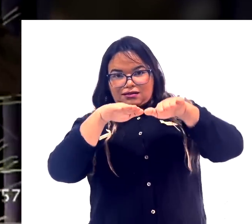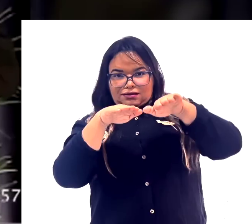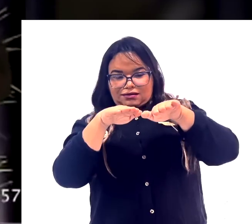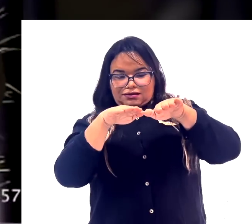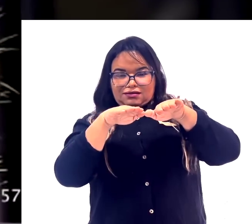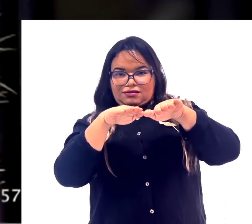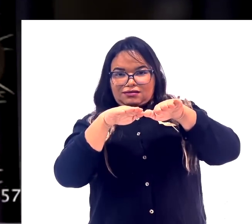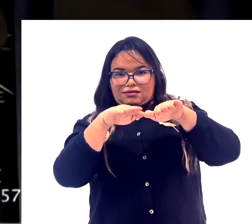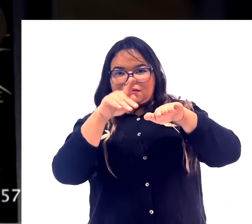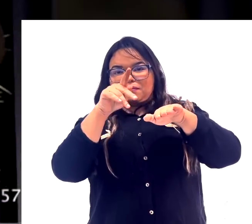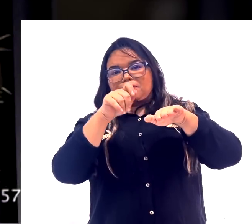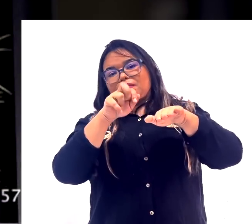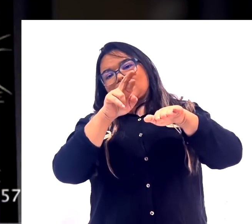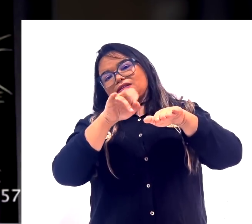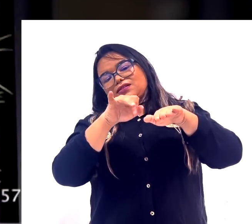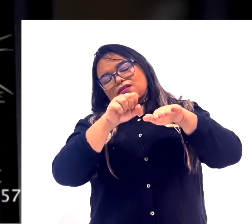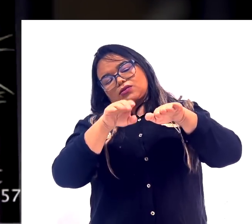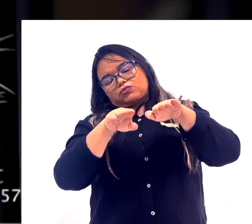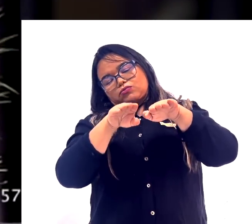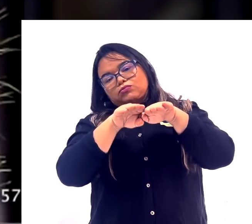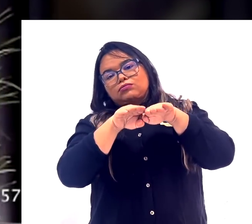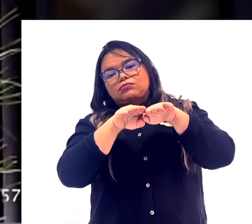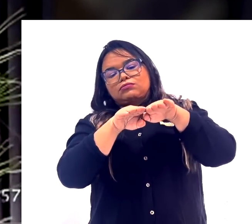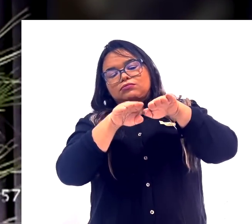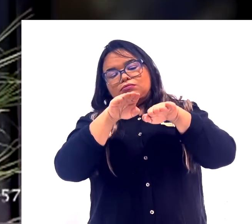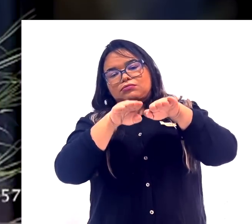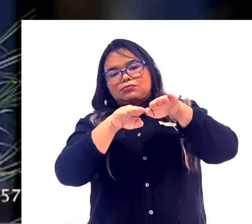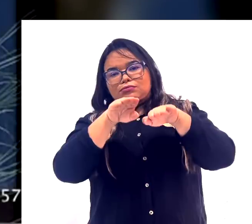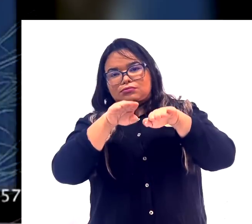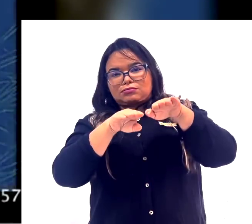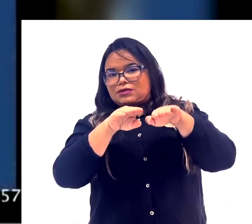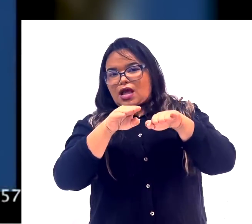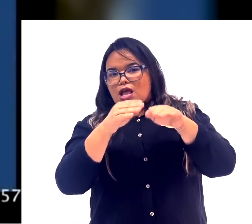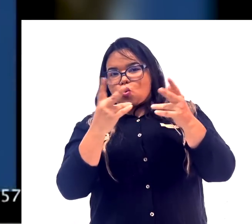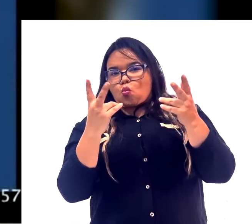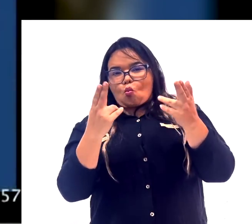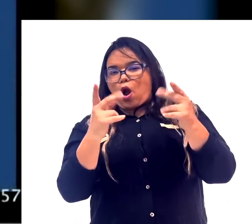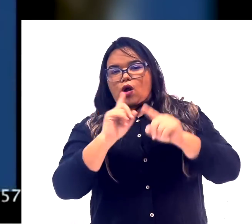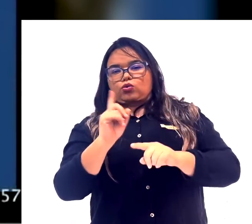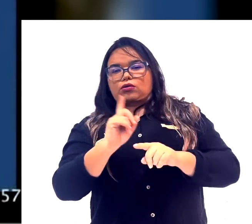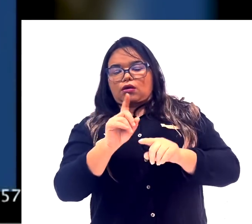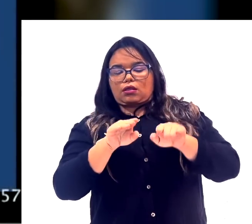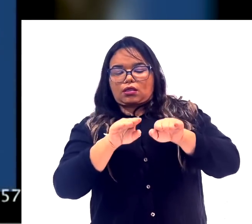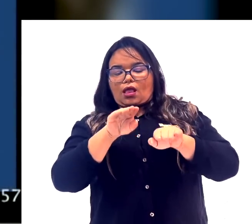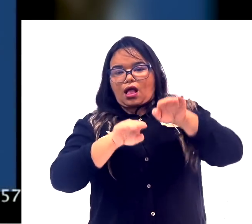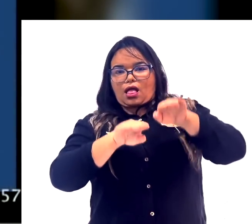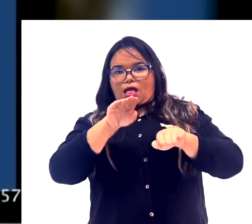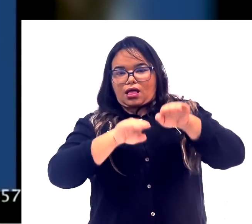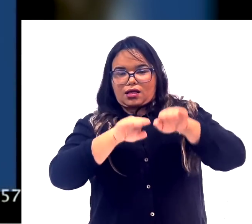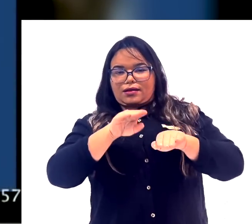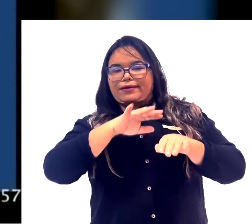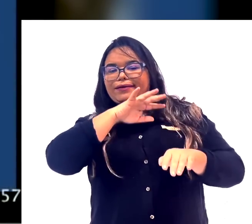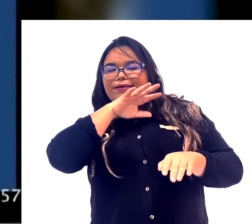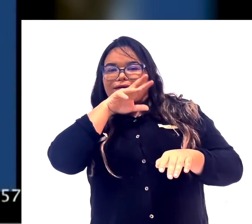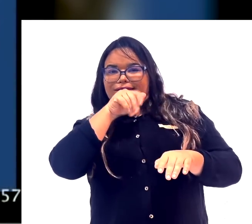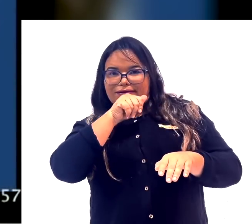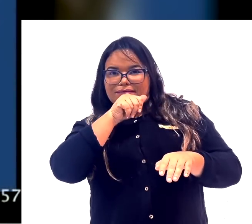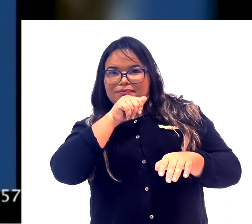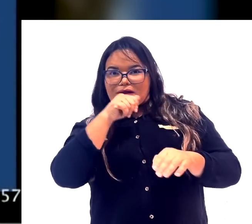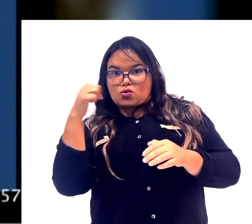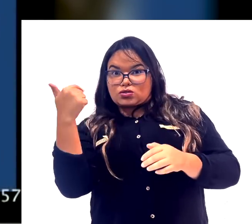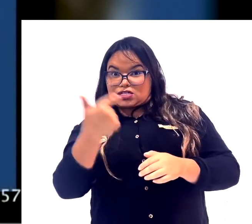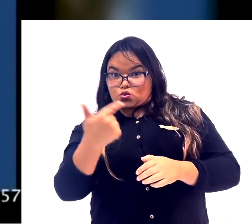mais elevados, assim que não eram iguais em poder. Portanto, o animal seguinte, o reino que se